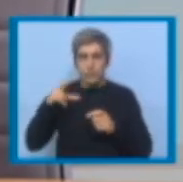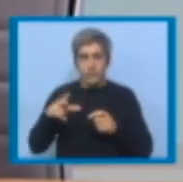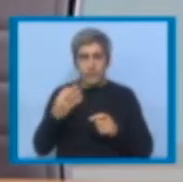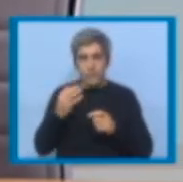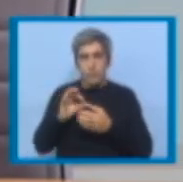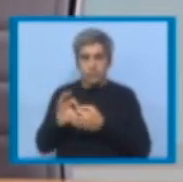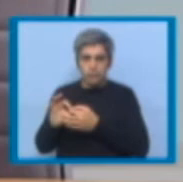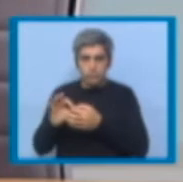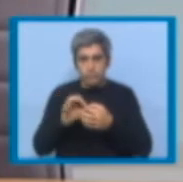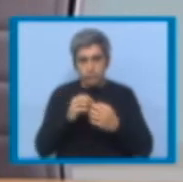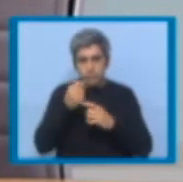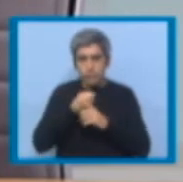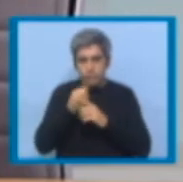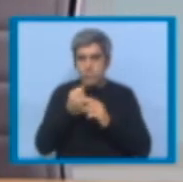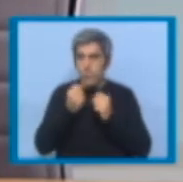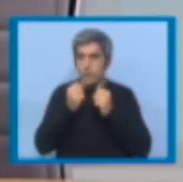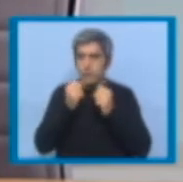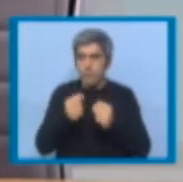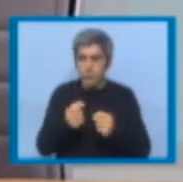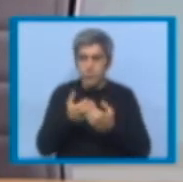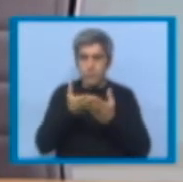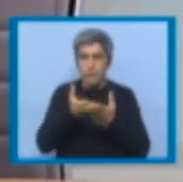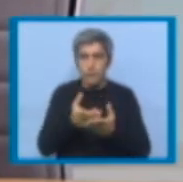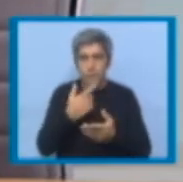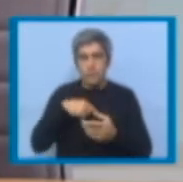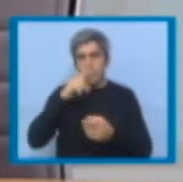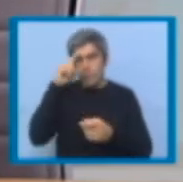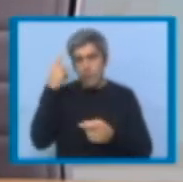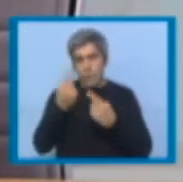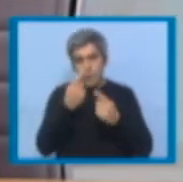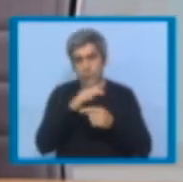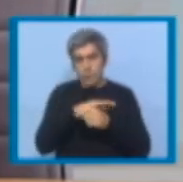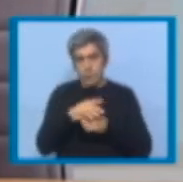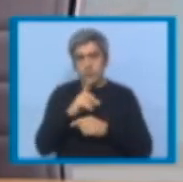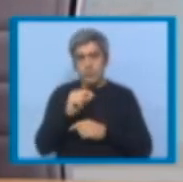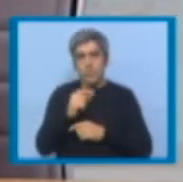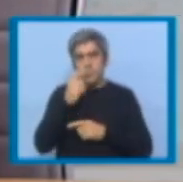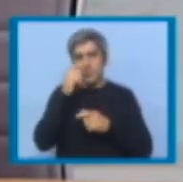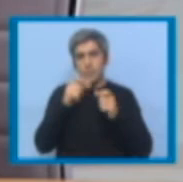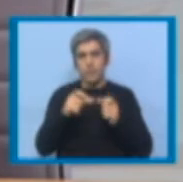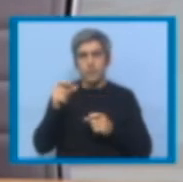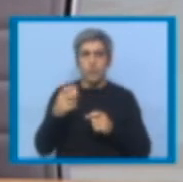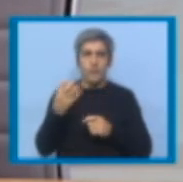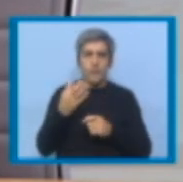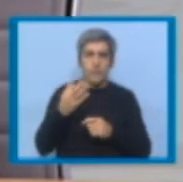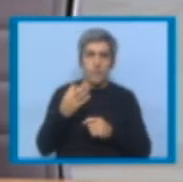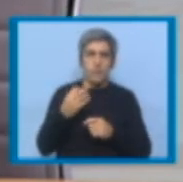na ajuda, também houve, e fomos sabendo de alguns casos, de pessoas que